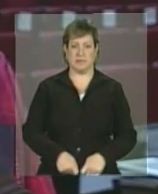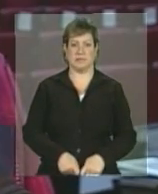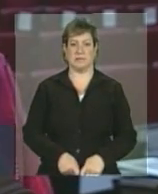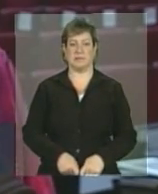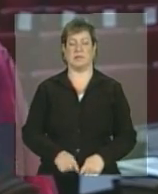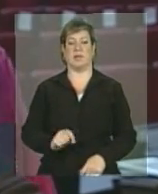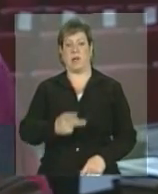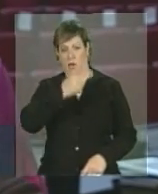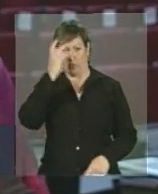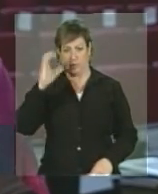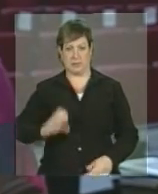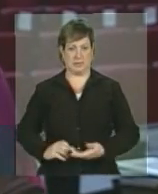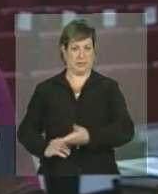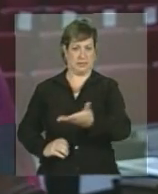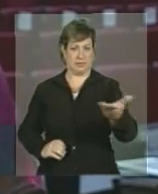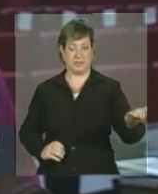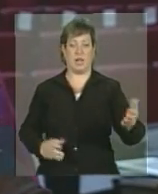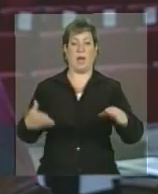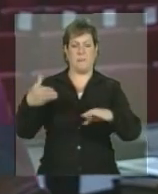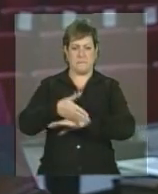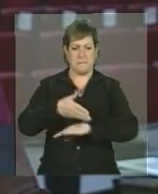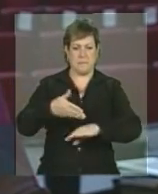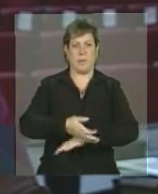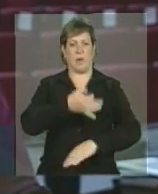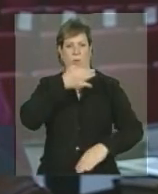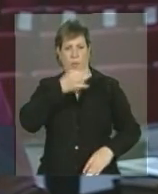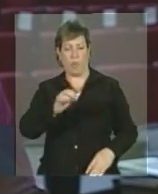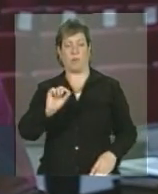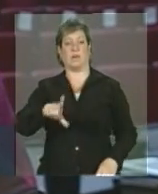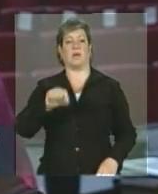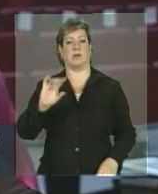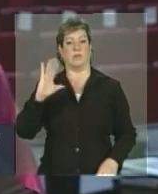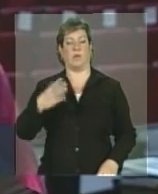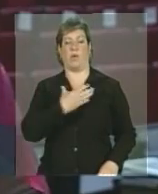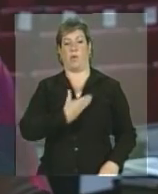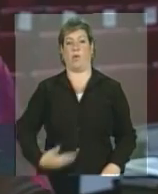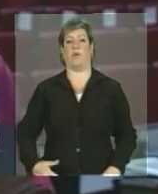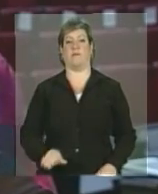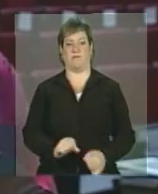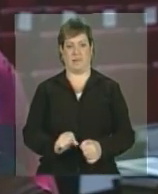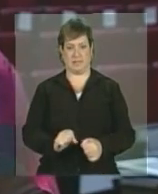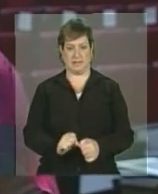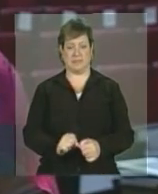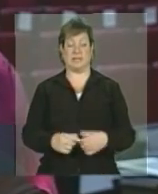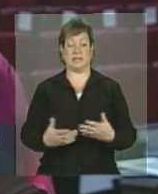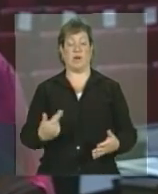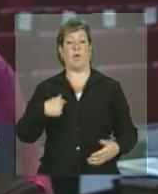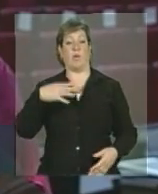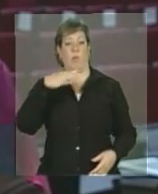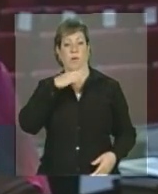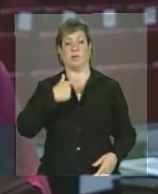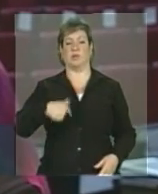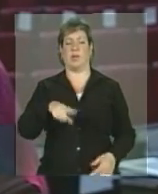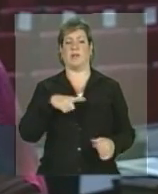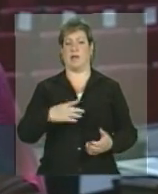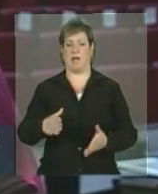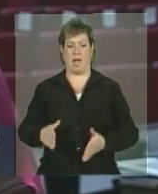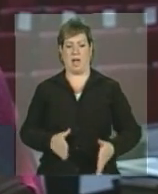ao cidadão de participar nas decisões que toma o governo. Então, eu acho que estamos no